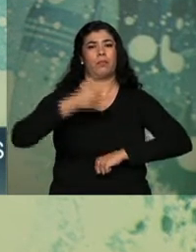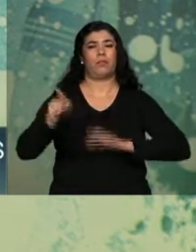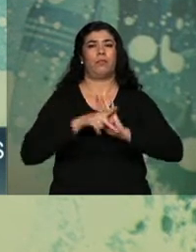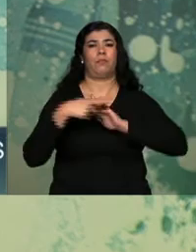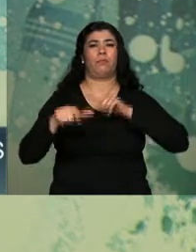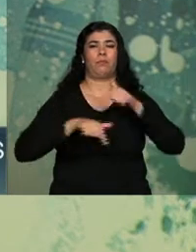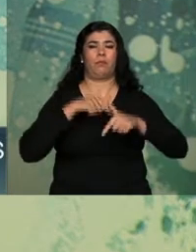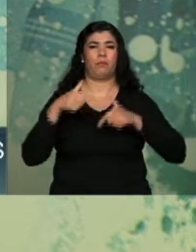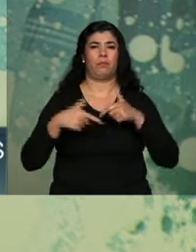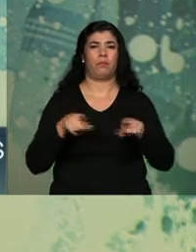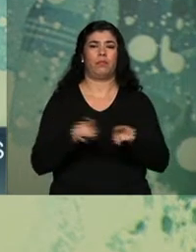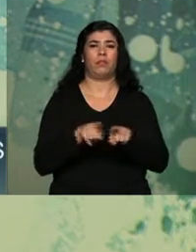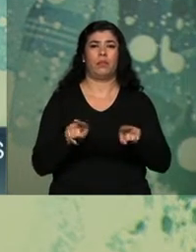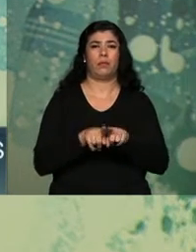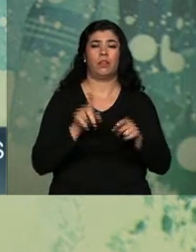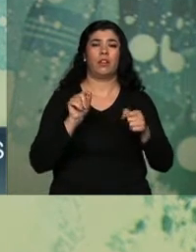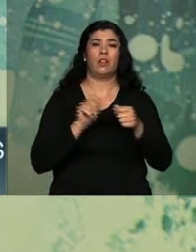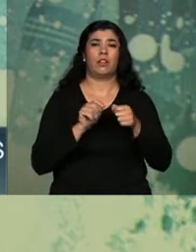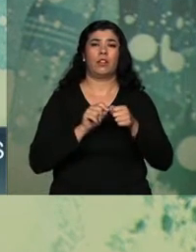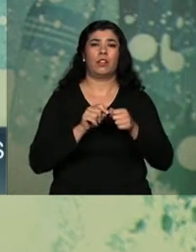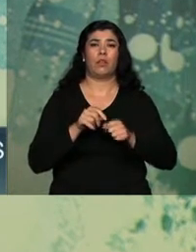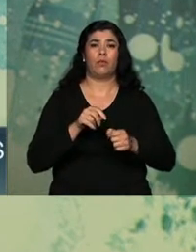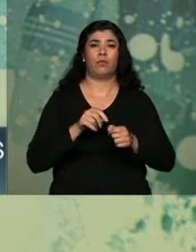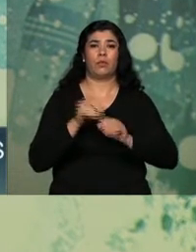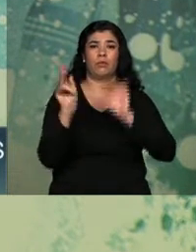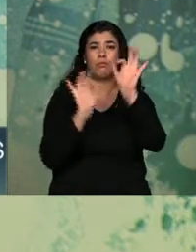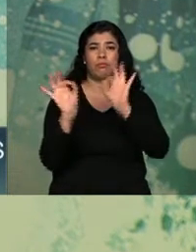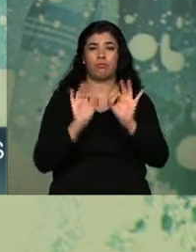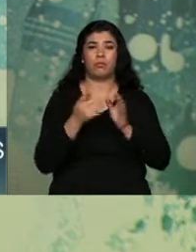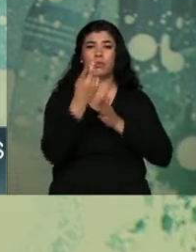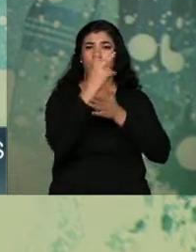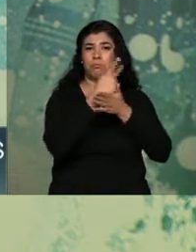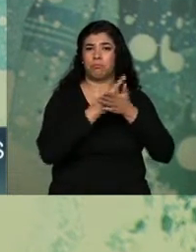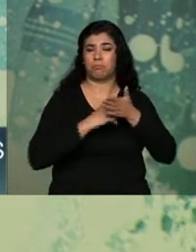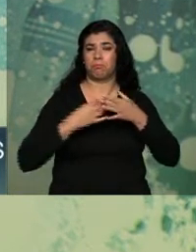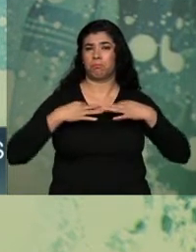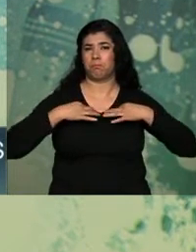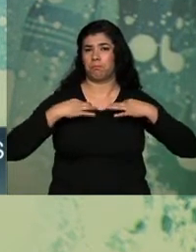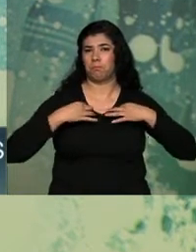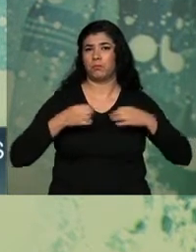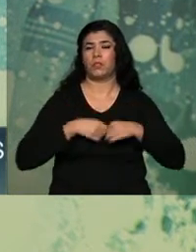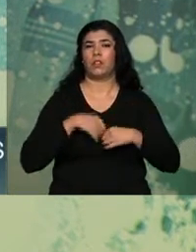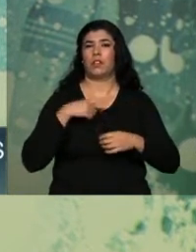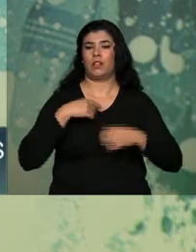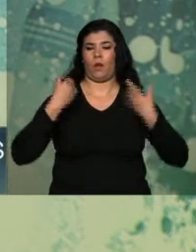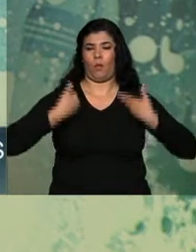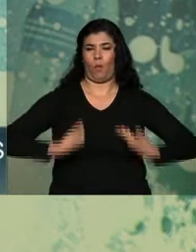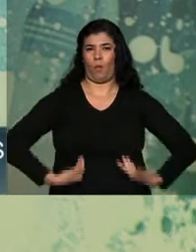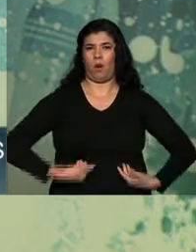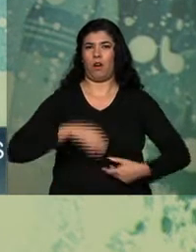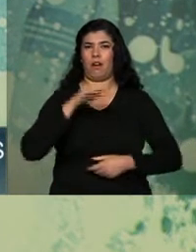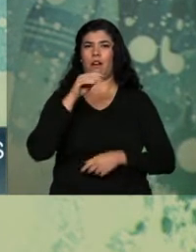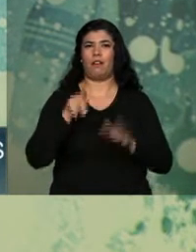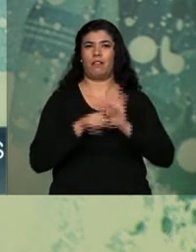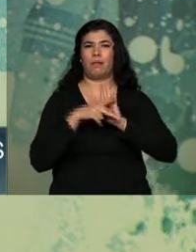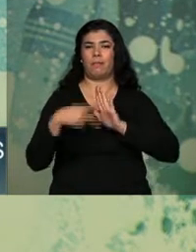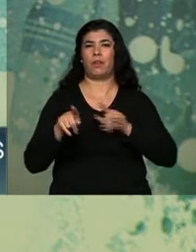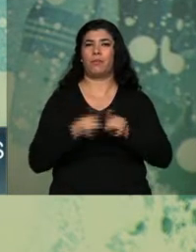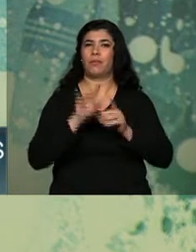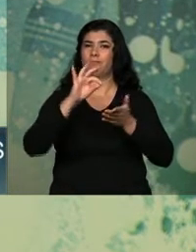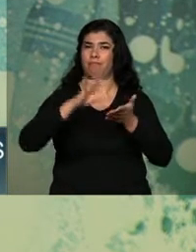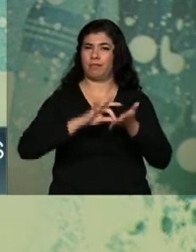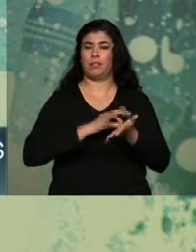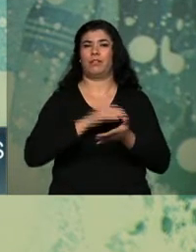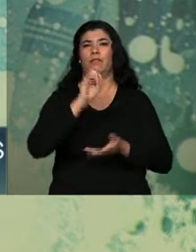trabalho. Faço meus figurinos, sou bem vista lá com meus figurinos e agora eu tenho minha inscrição no